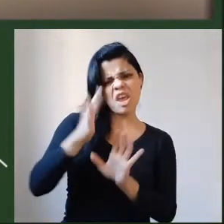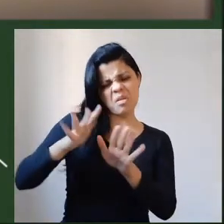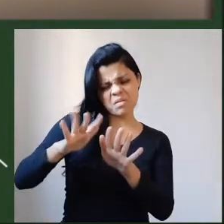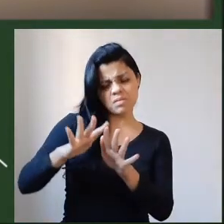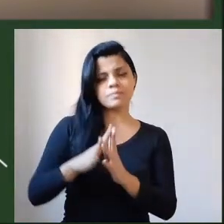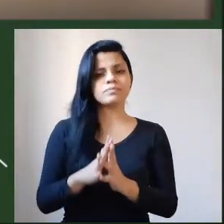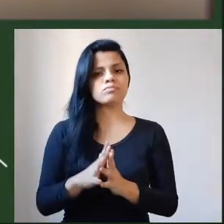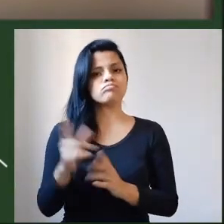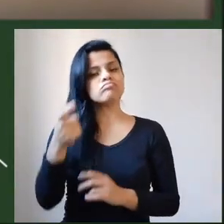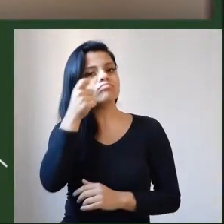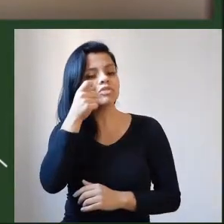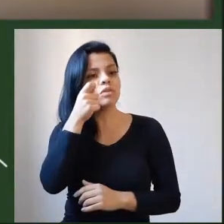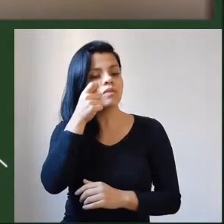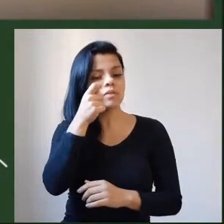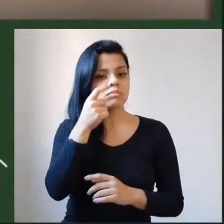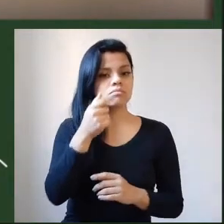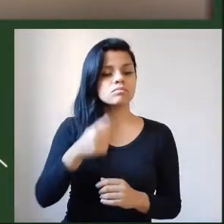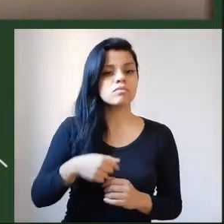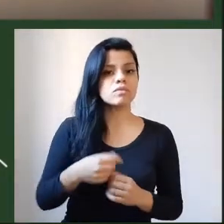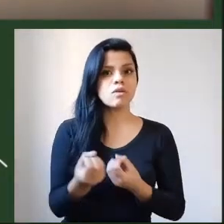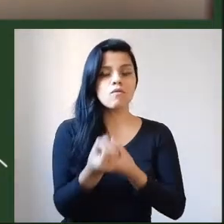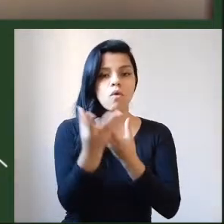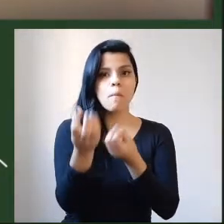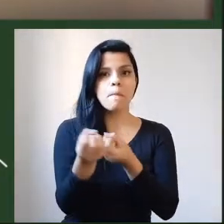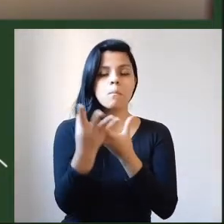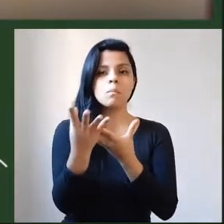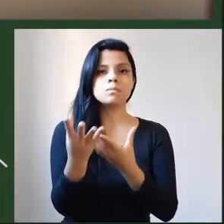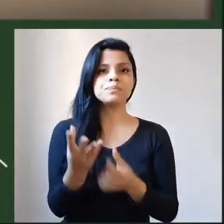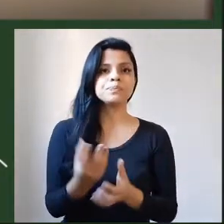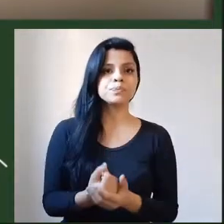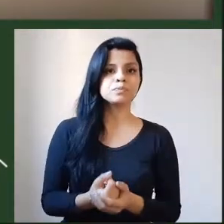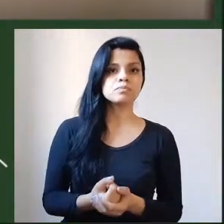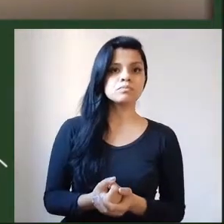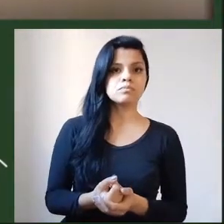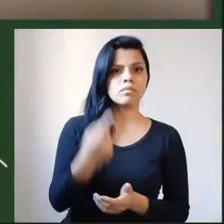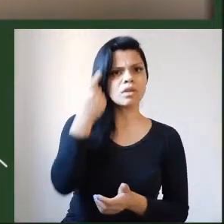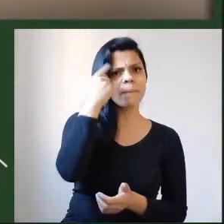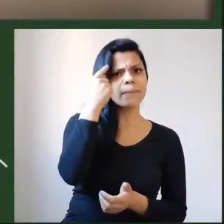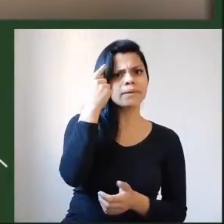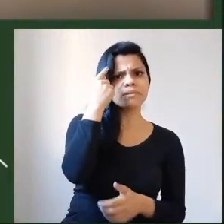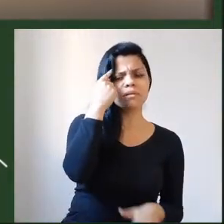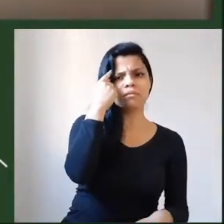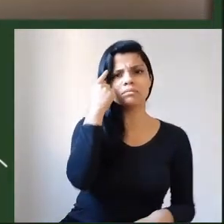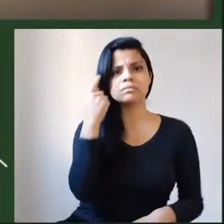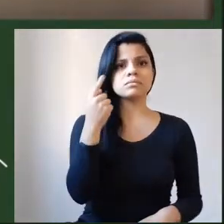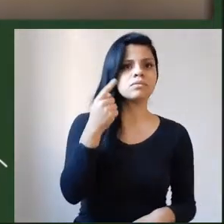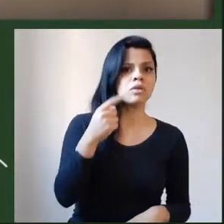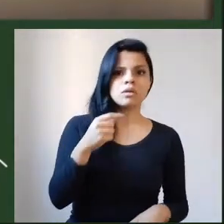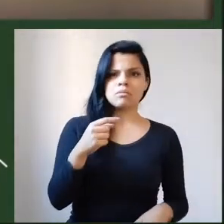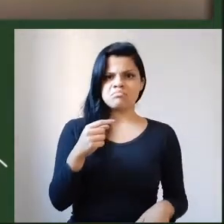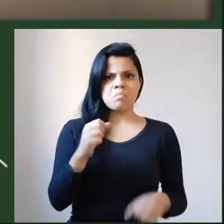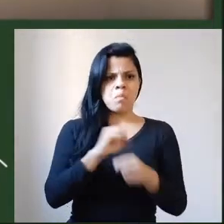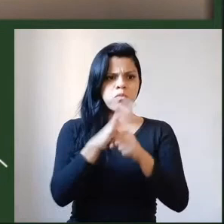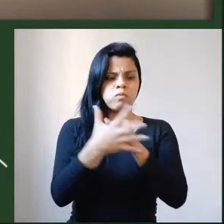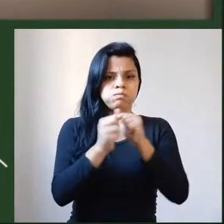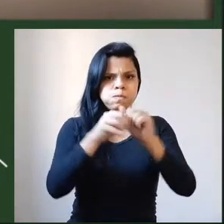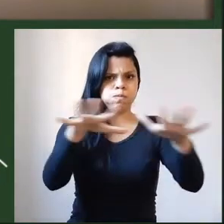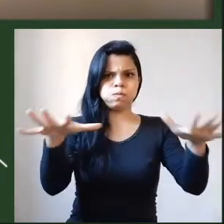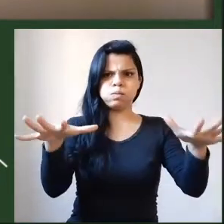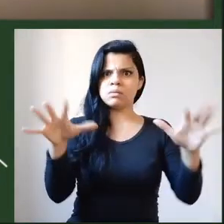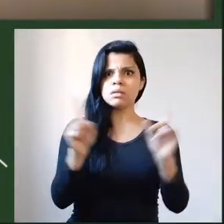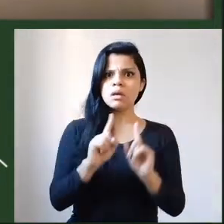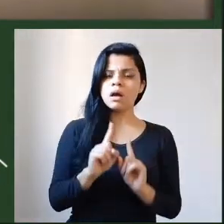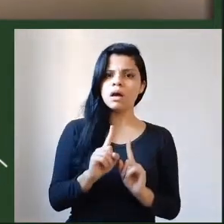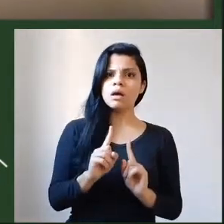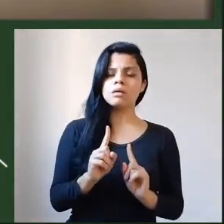e vendo os dados iniciais que a gente teve acesso, né, eu achei que não tomaria essa